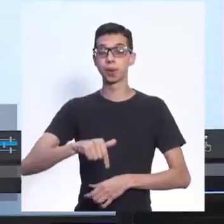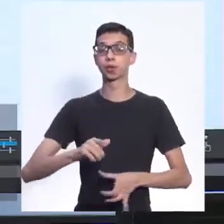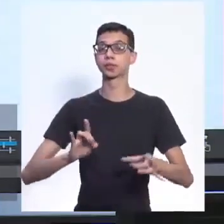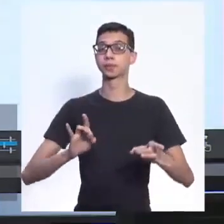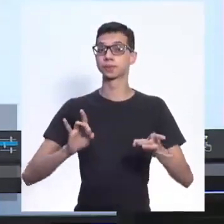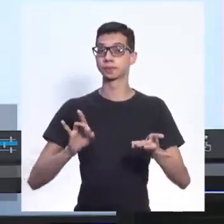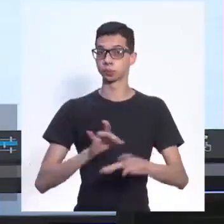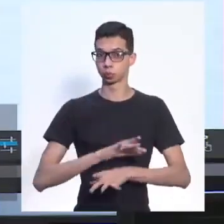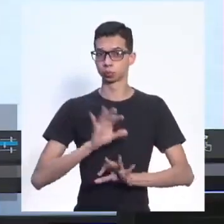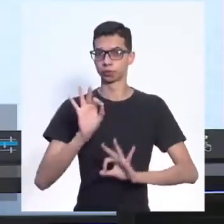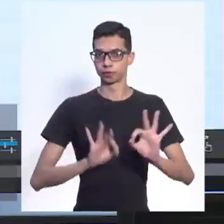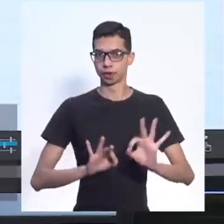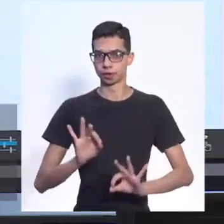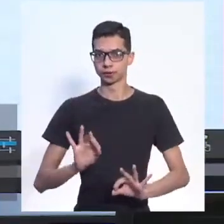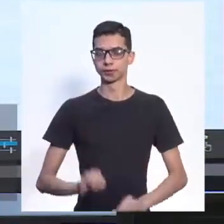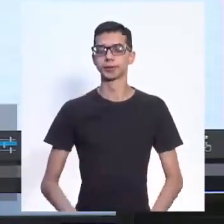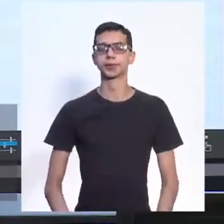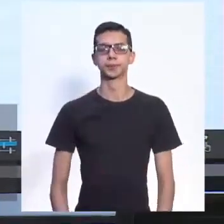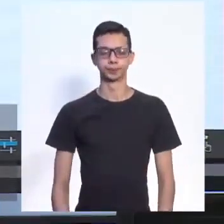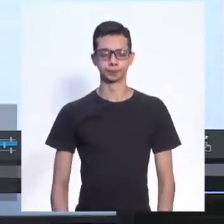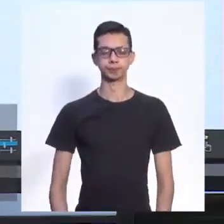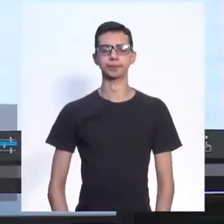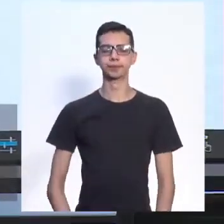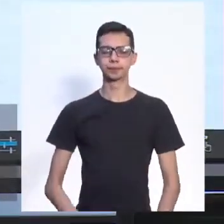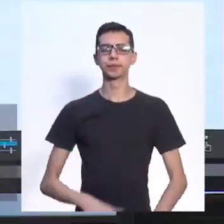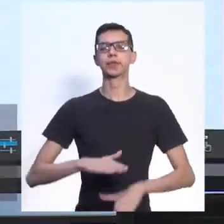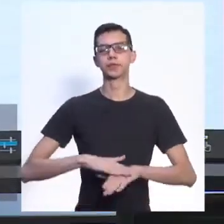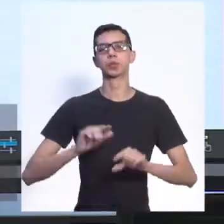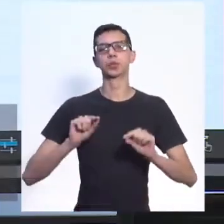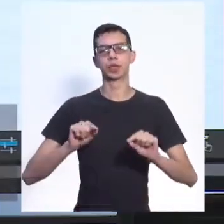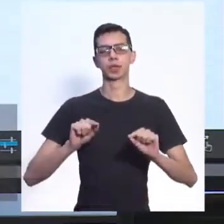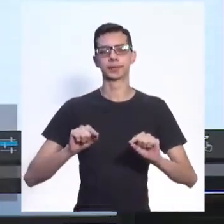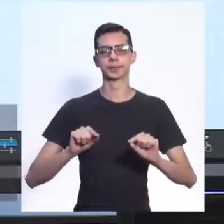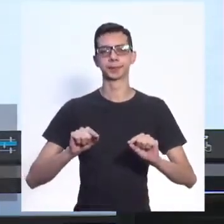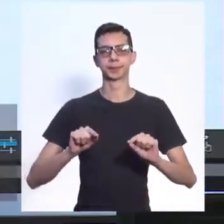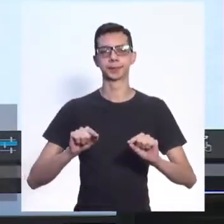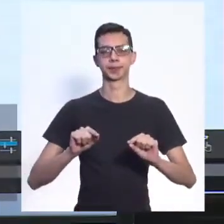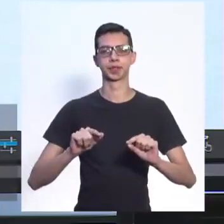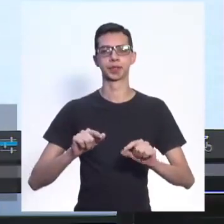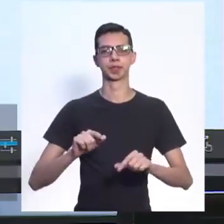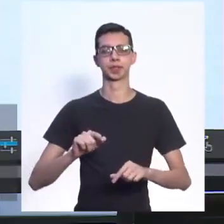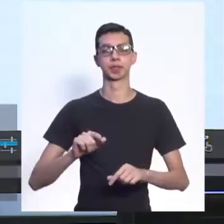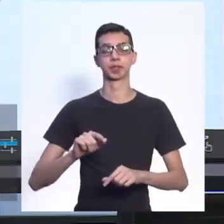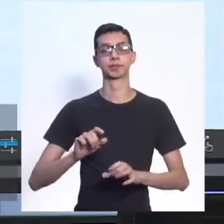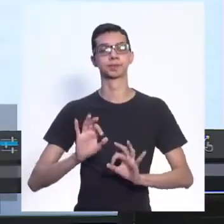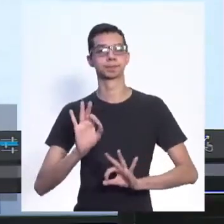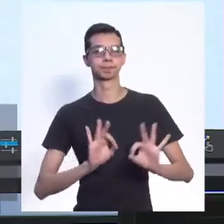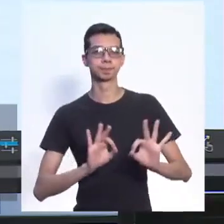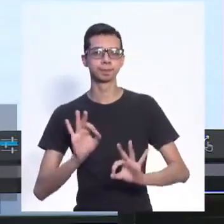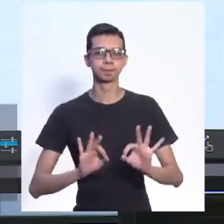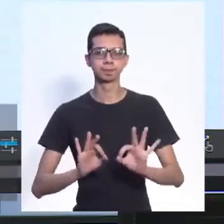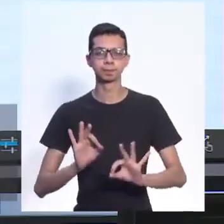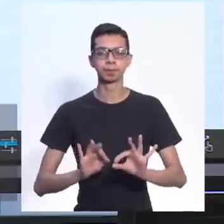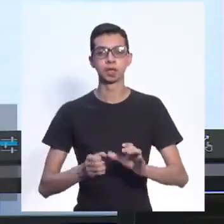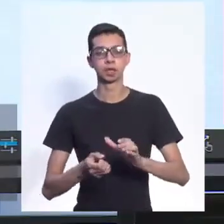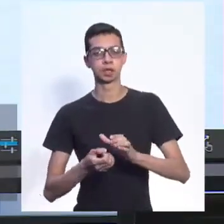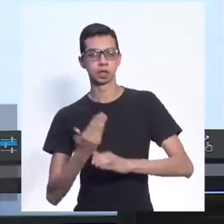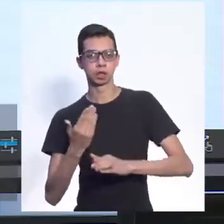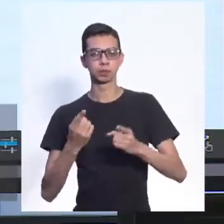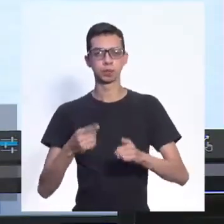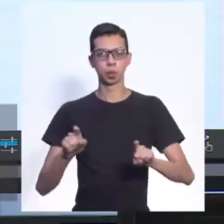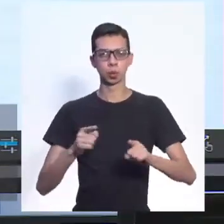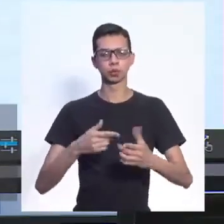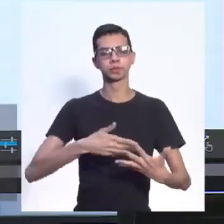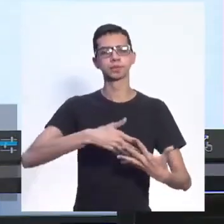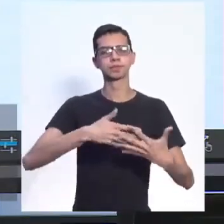mixagem, aí ele faz justamente aquela questão da produção, né? E aí tudo fica, né, harmoniosamente